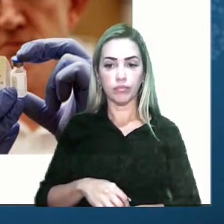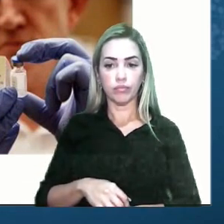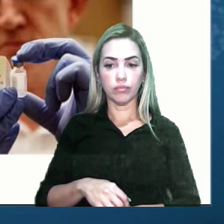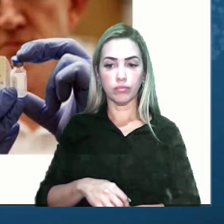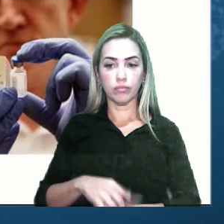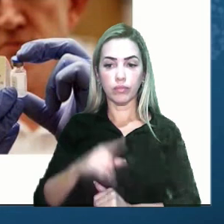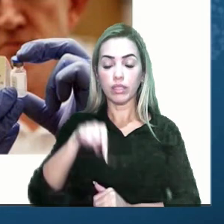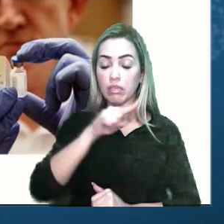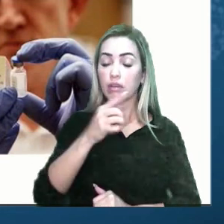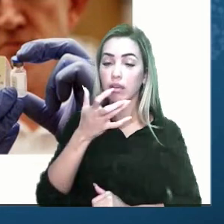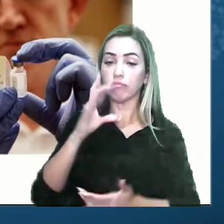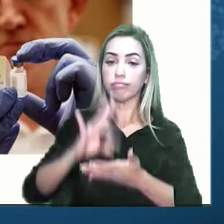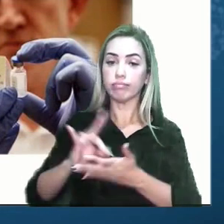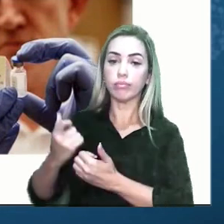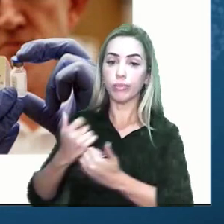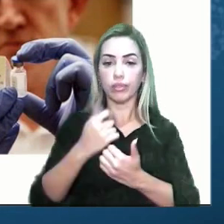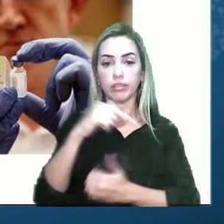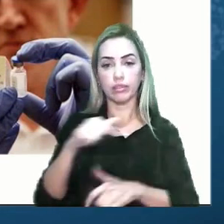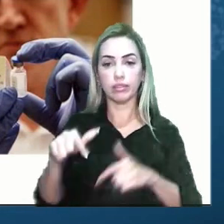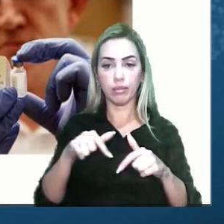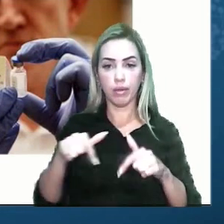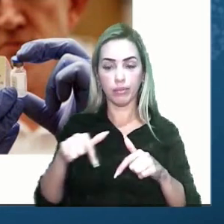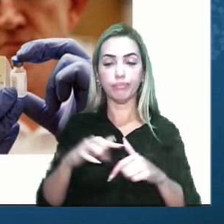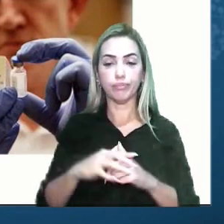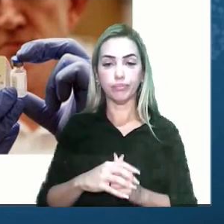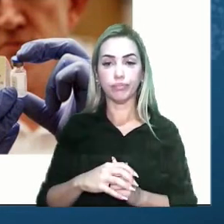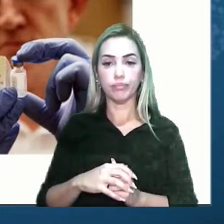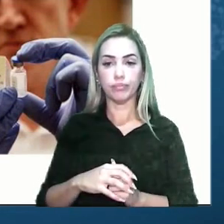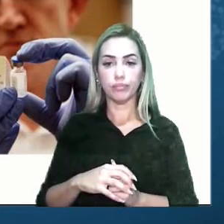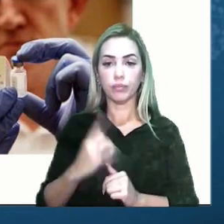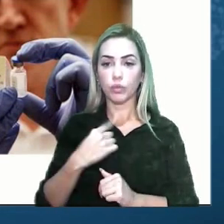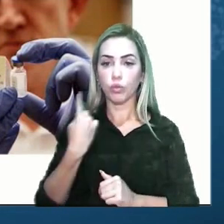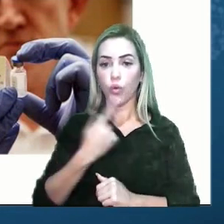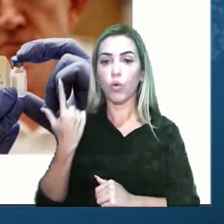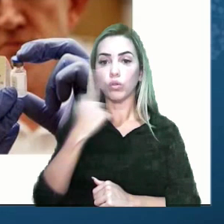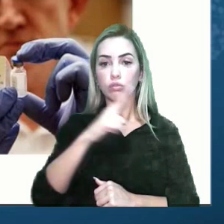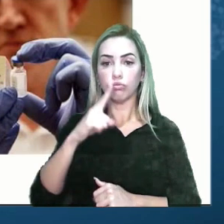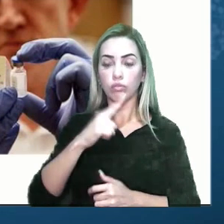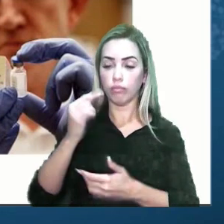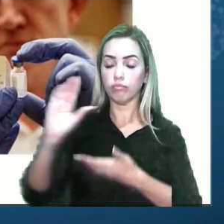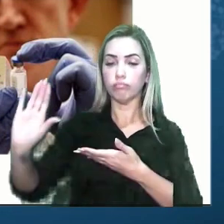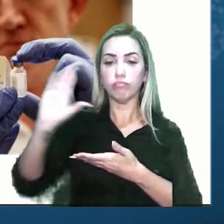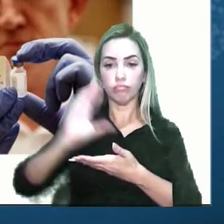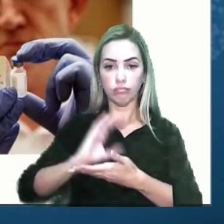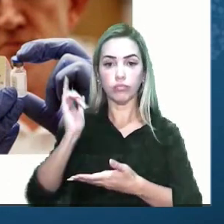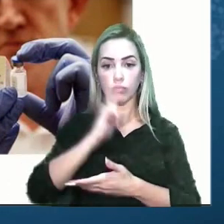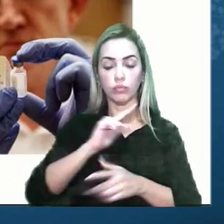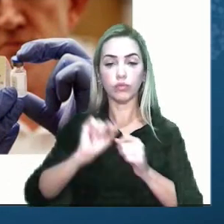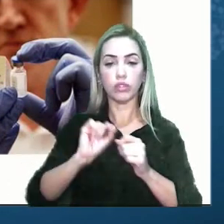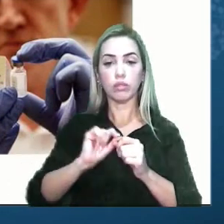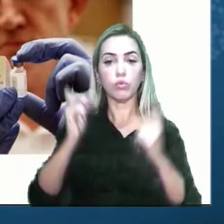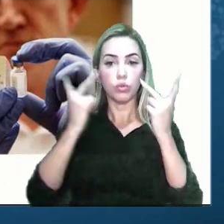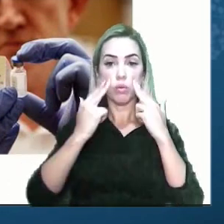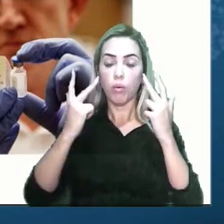Eles queriam realmente apoiar esse trabalho e nós obtivemos o nosso financiamento. É o que nós fazemos normalmente com o